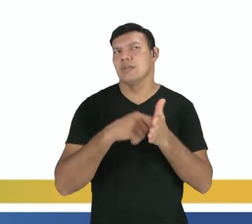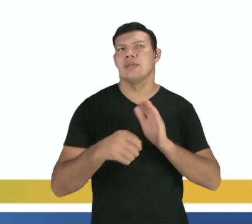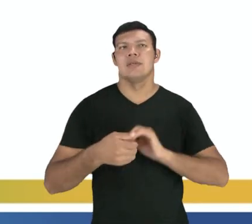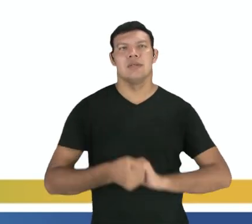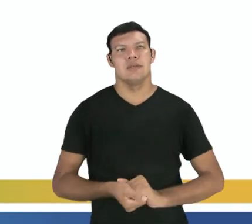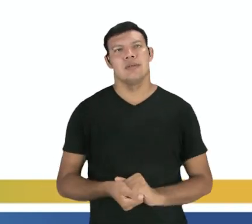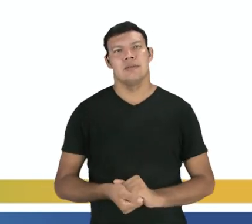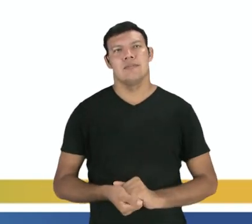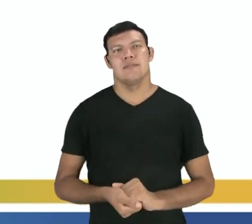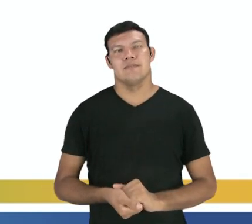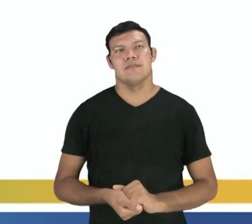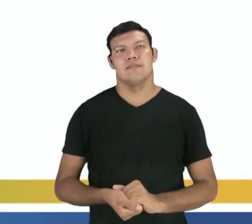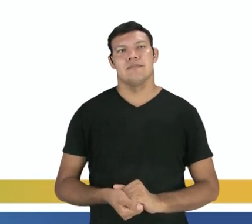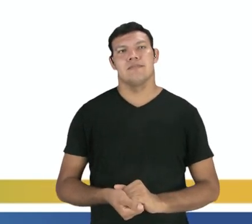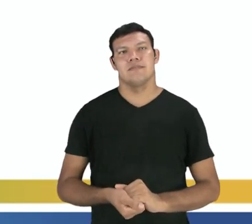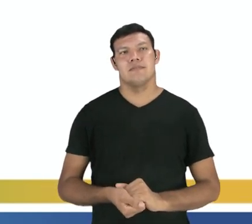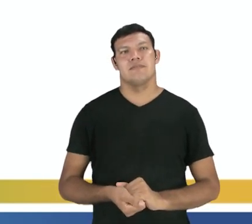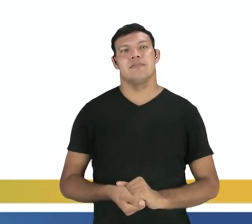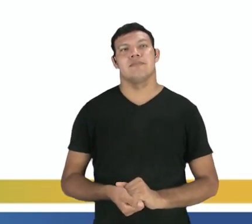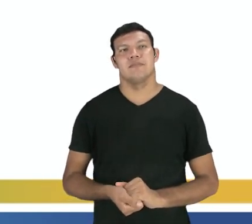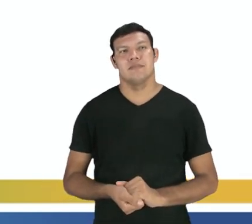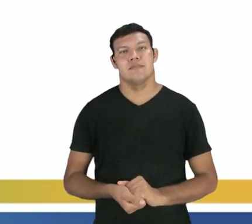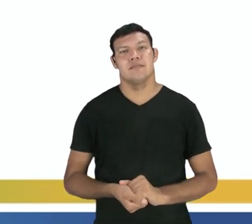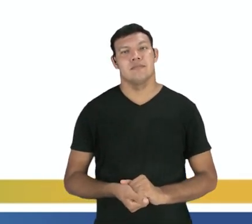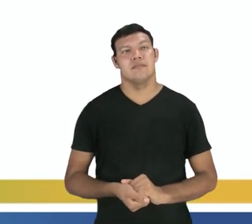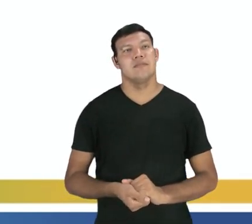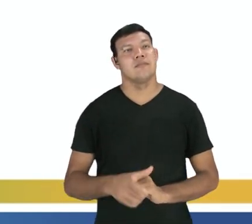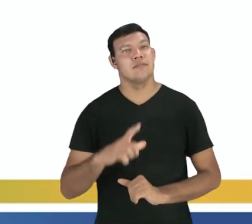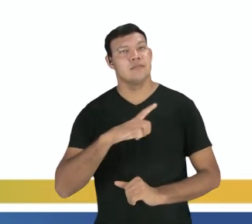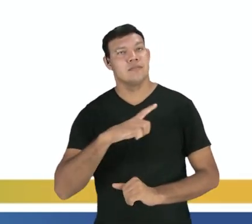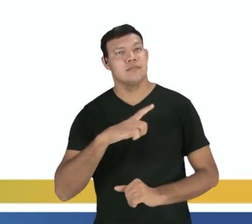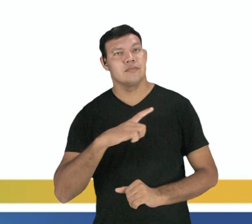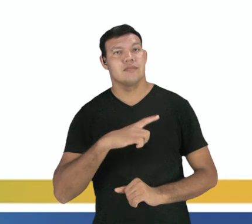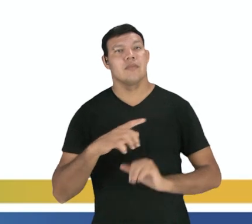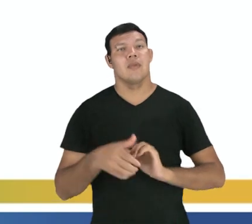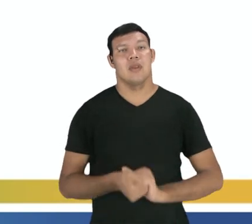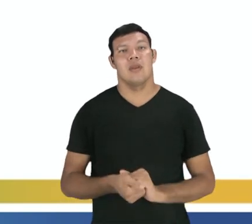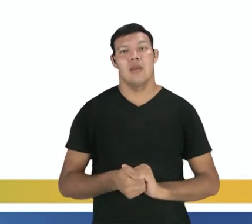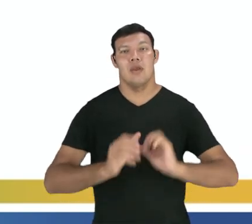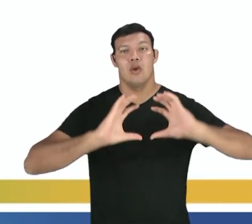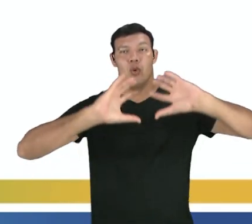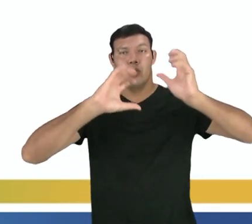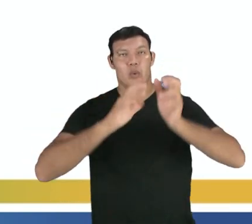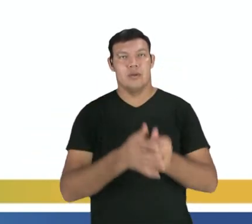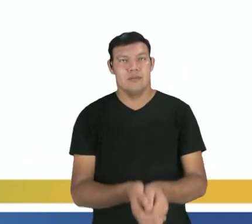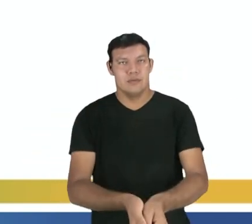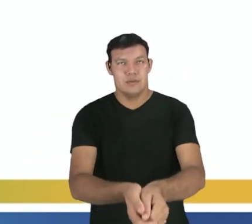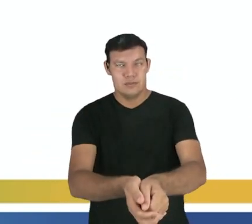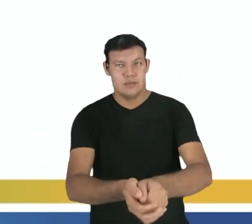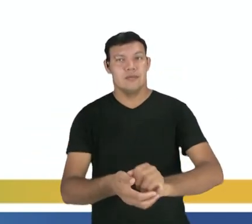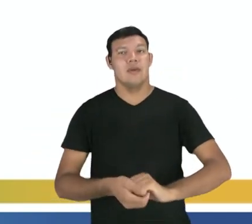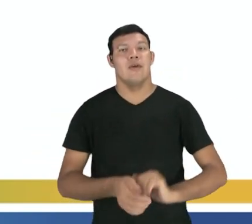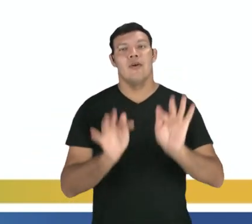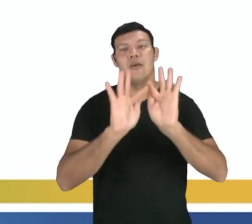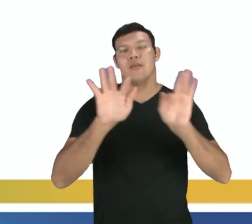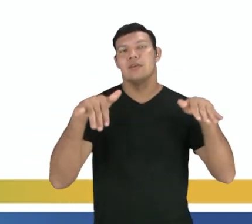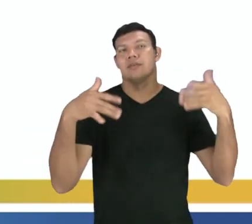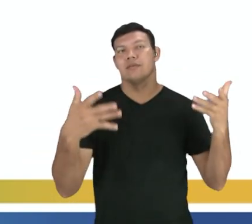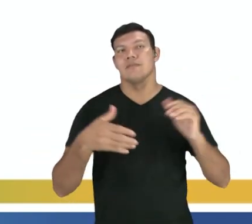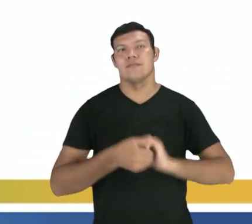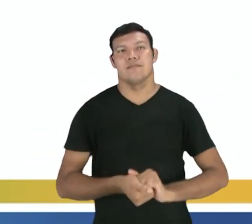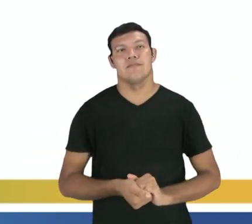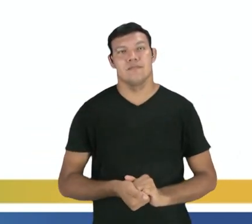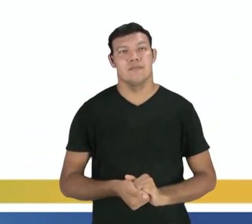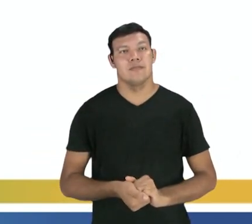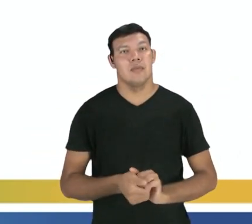sentences about sports. E aí eu tenho, para o voleibol, uma frase com o voleibol. Volleyball